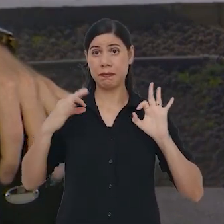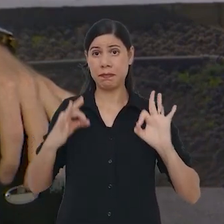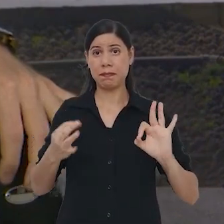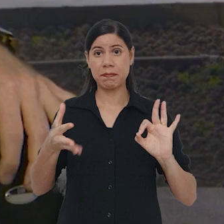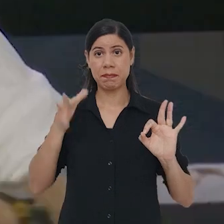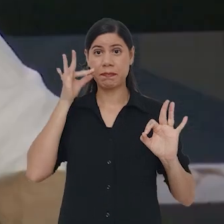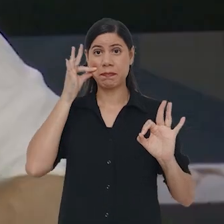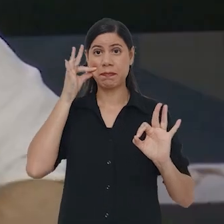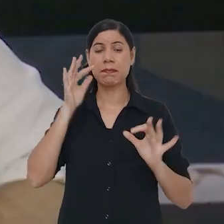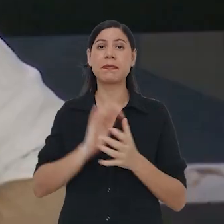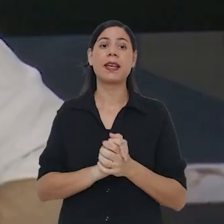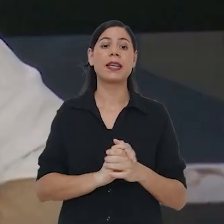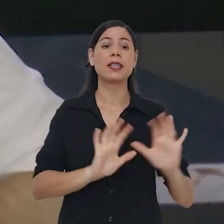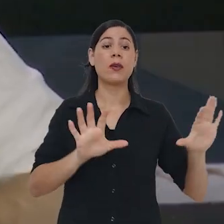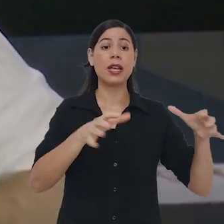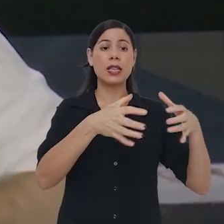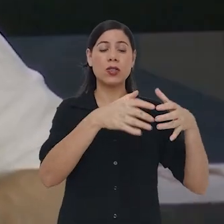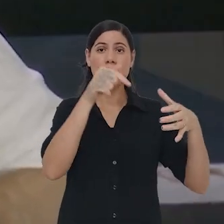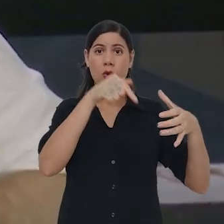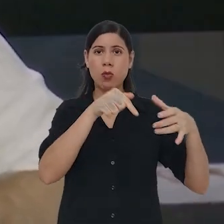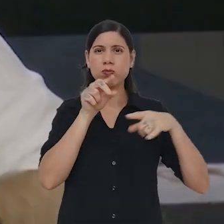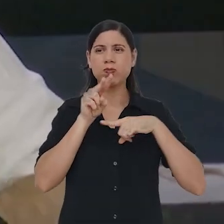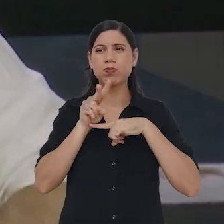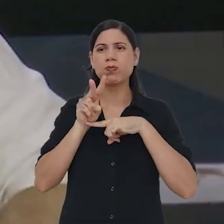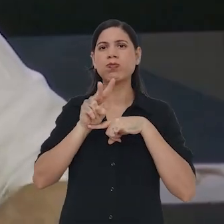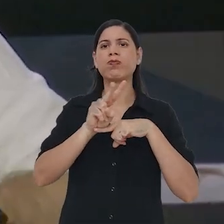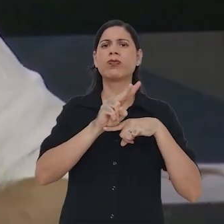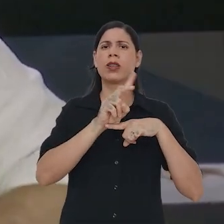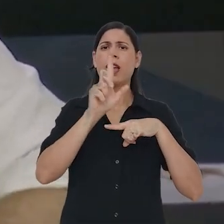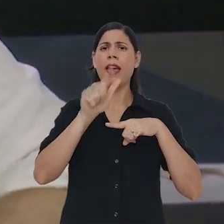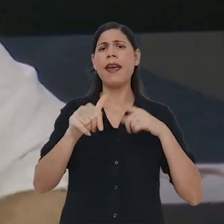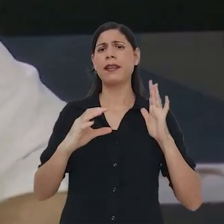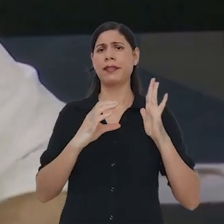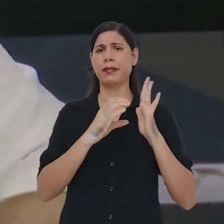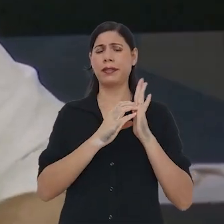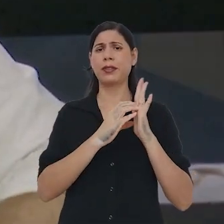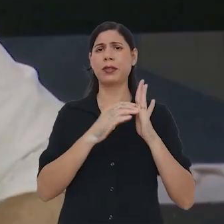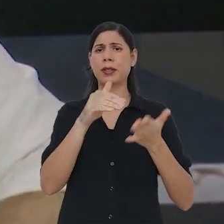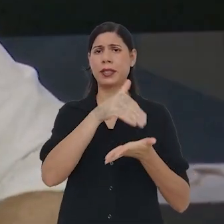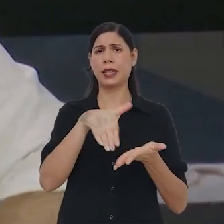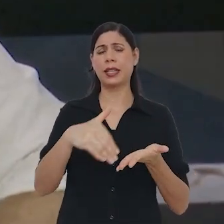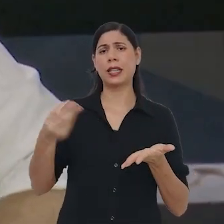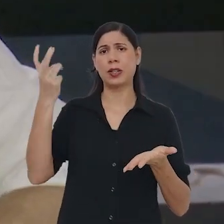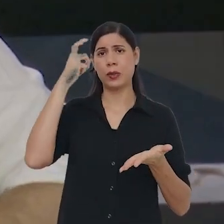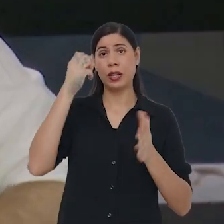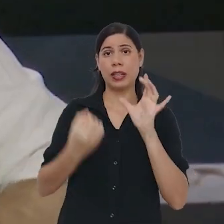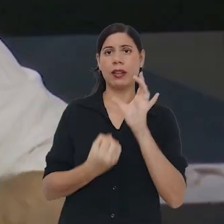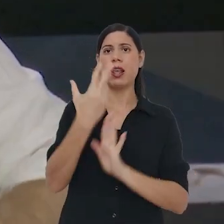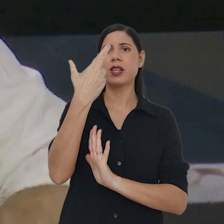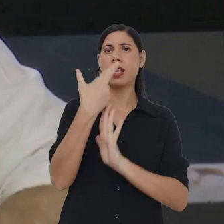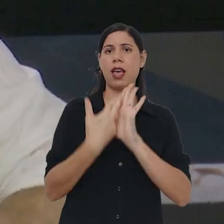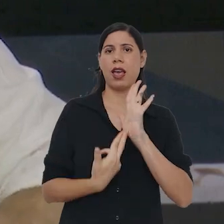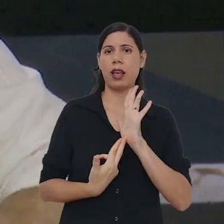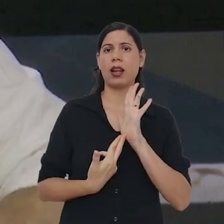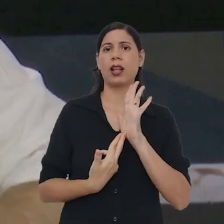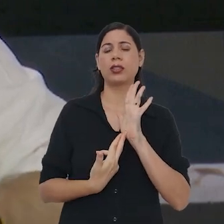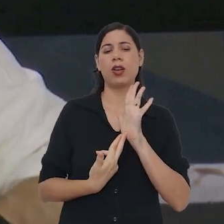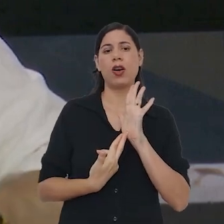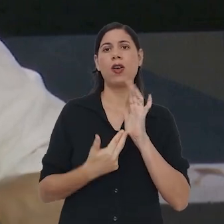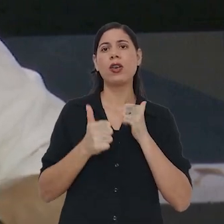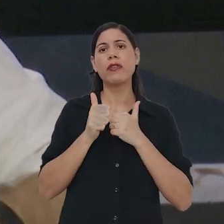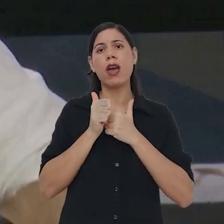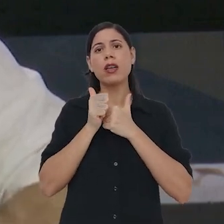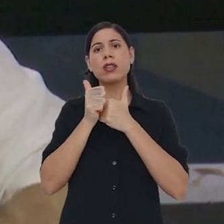acontecem presencialmente. Então, esses grupos de fiscalizadores, que são servidores da Secretaria de Cultura, produzem relatórios